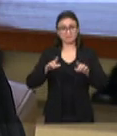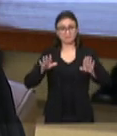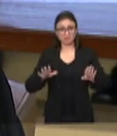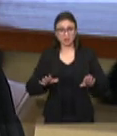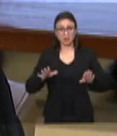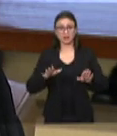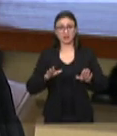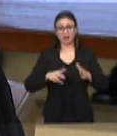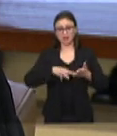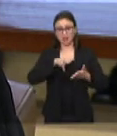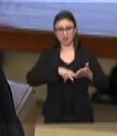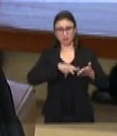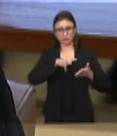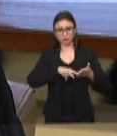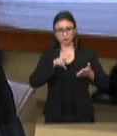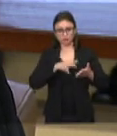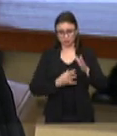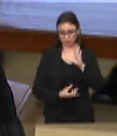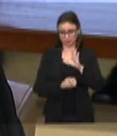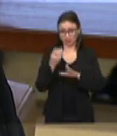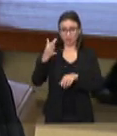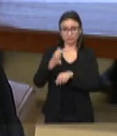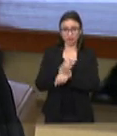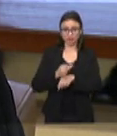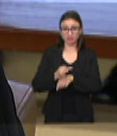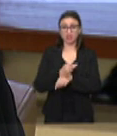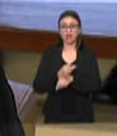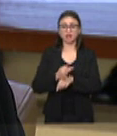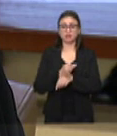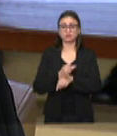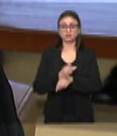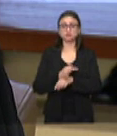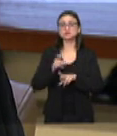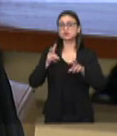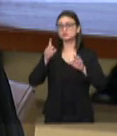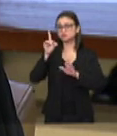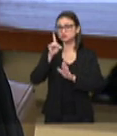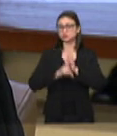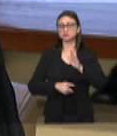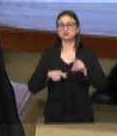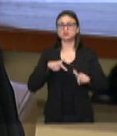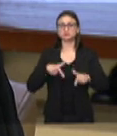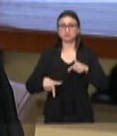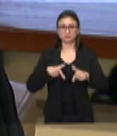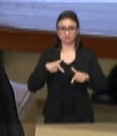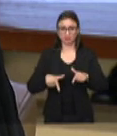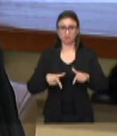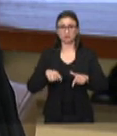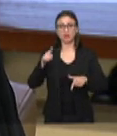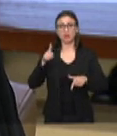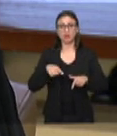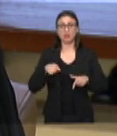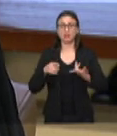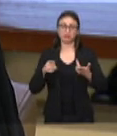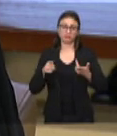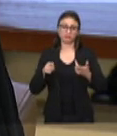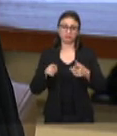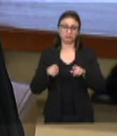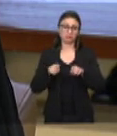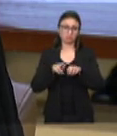a leitura que aborda a criação de feriados apenas sob o ângulo do direito do trabalho é, em determinadas